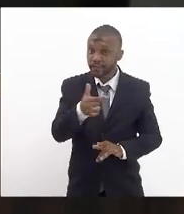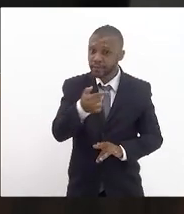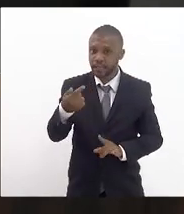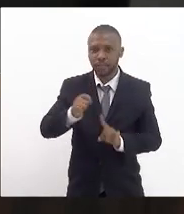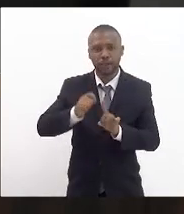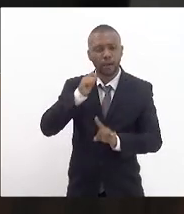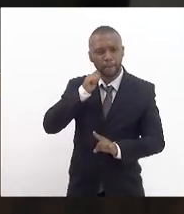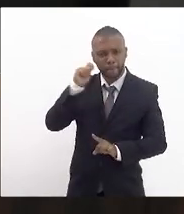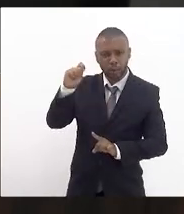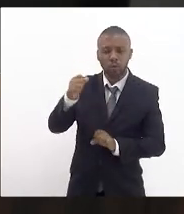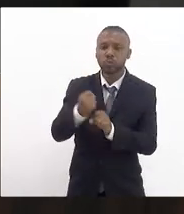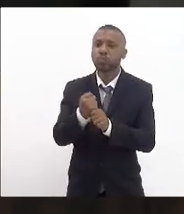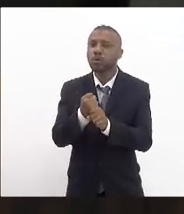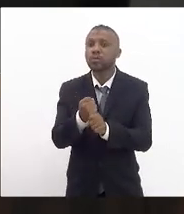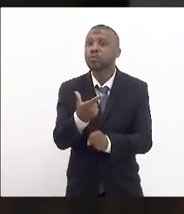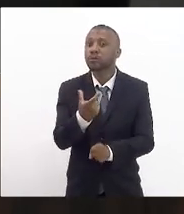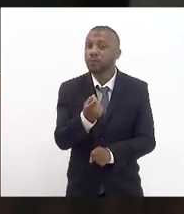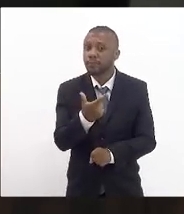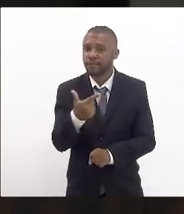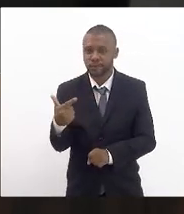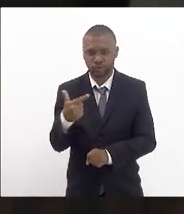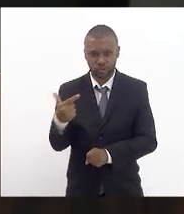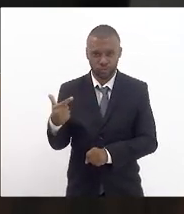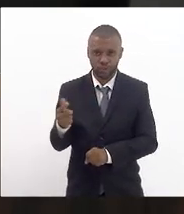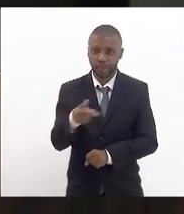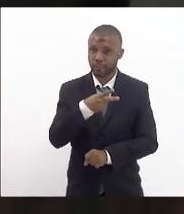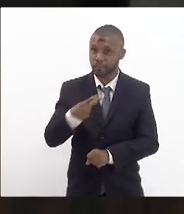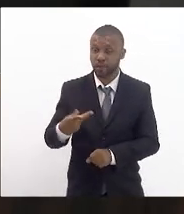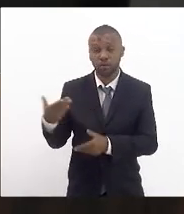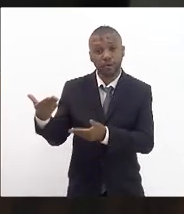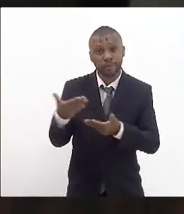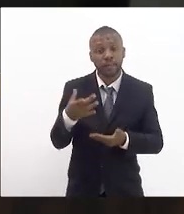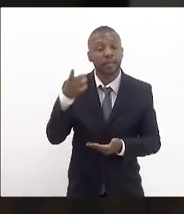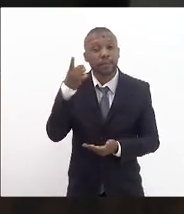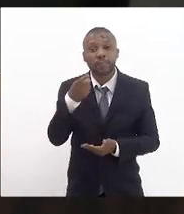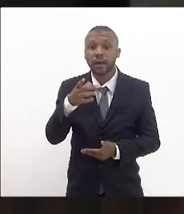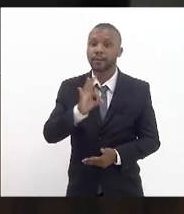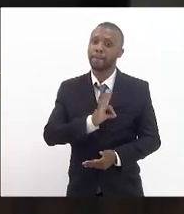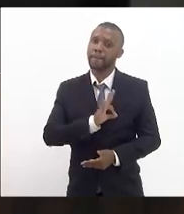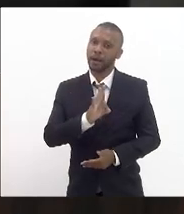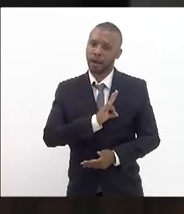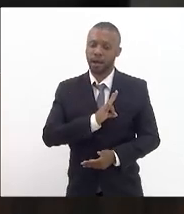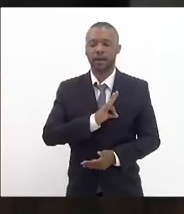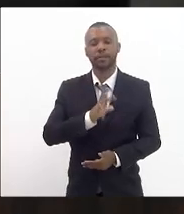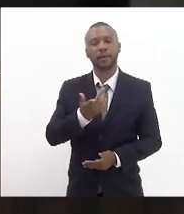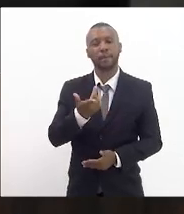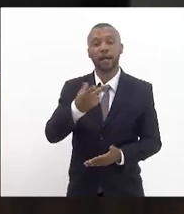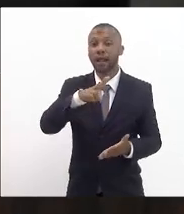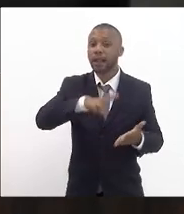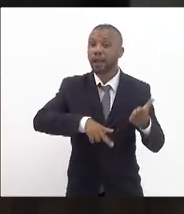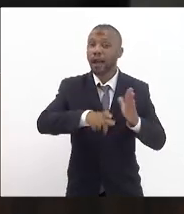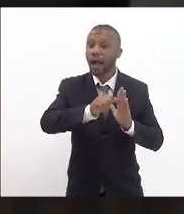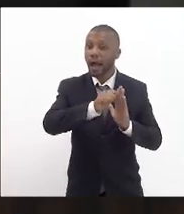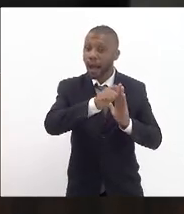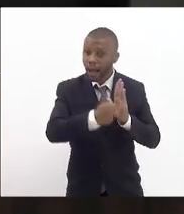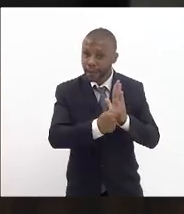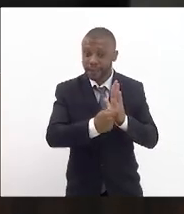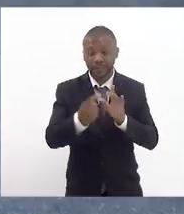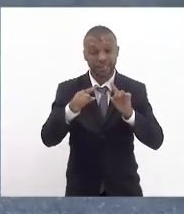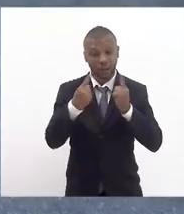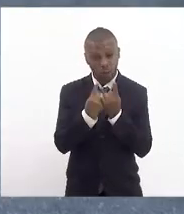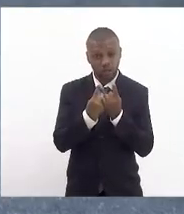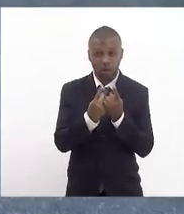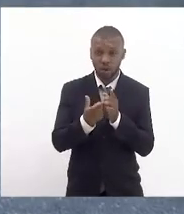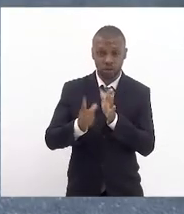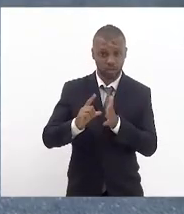de abril de 2022. A presidência convida a deputada Marta Rocha a fazer a leitura da ata da sessão anterior. A